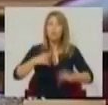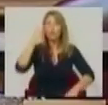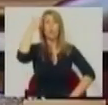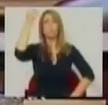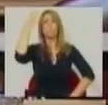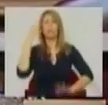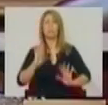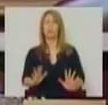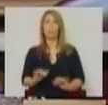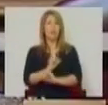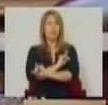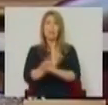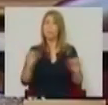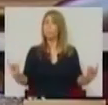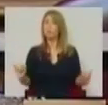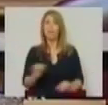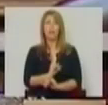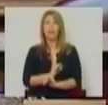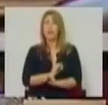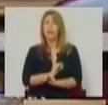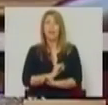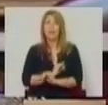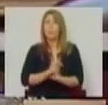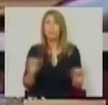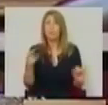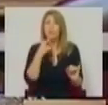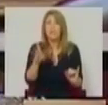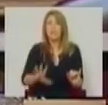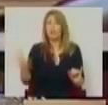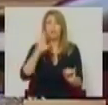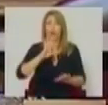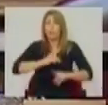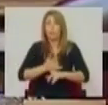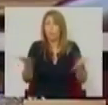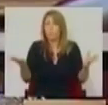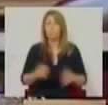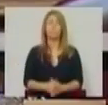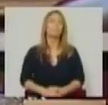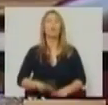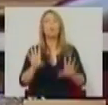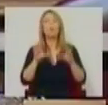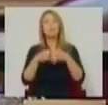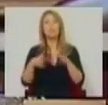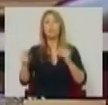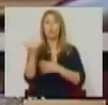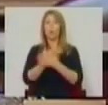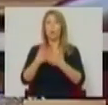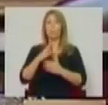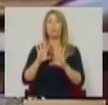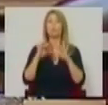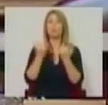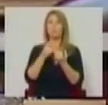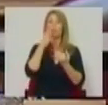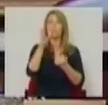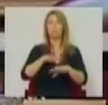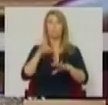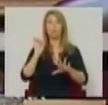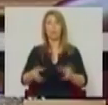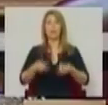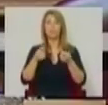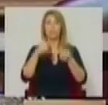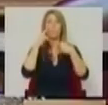não é mais possível dizer de outra forma. O Conselho Económico e Social diz sobre o investimento público que